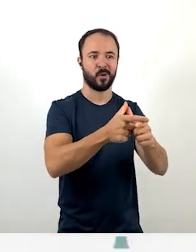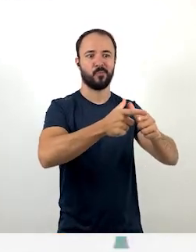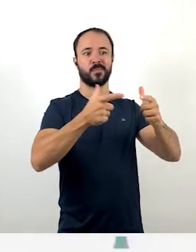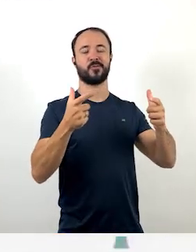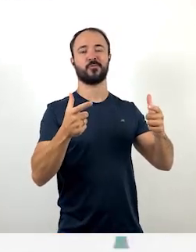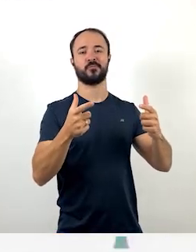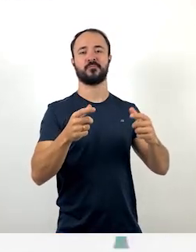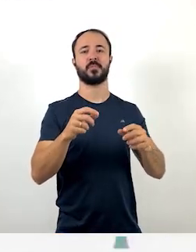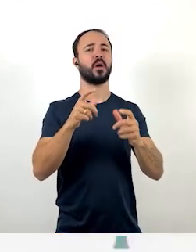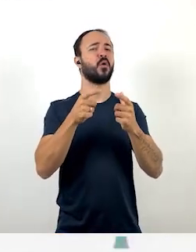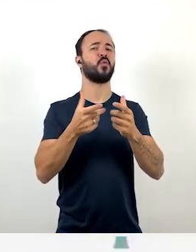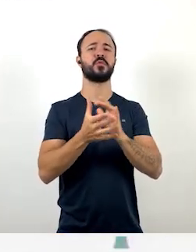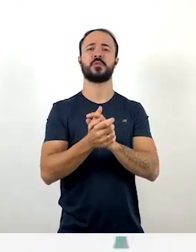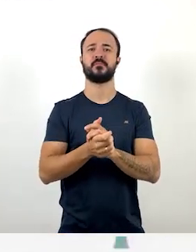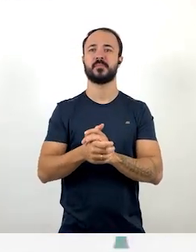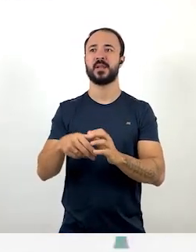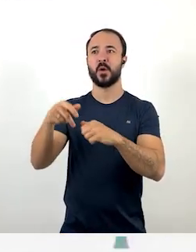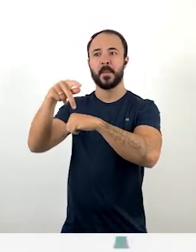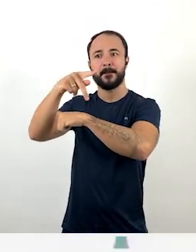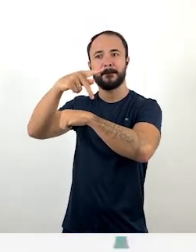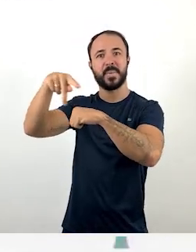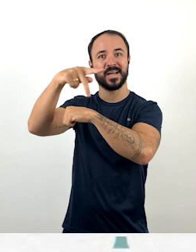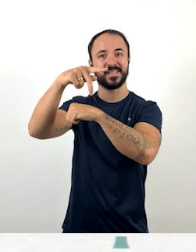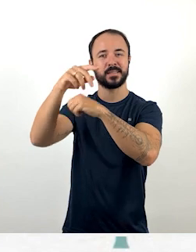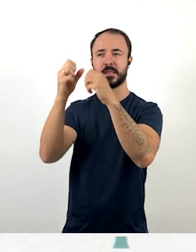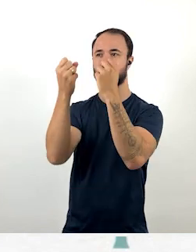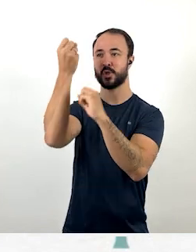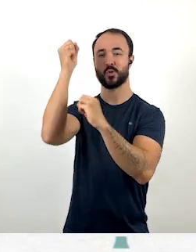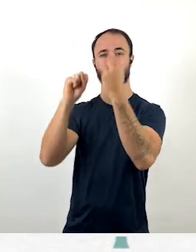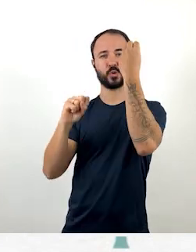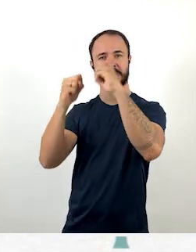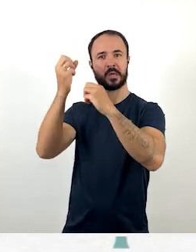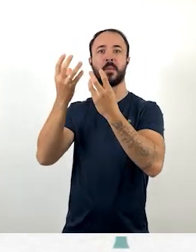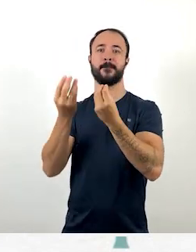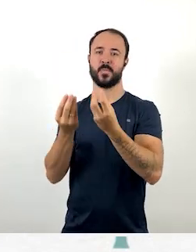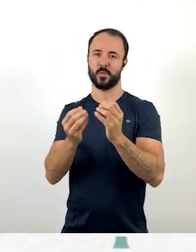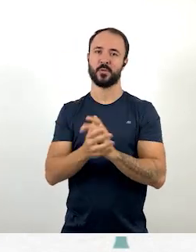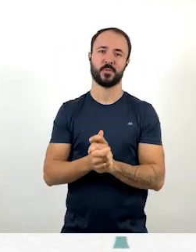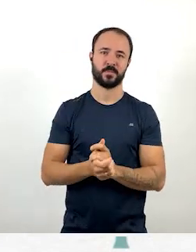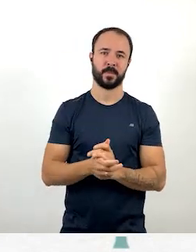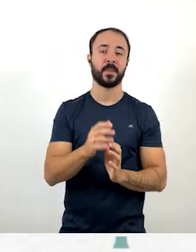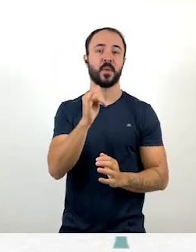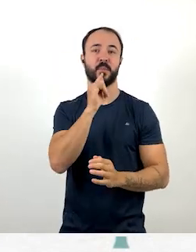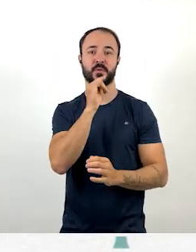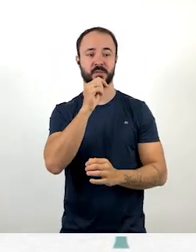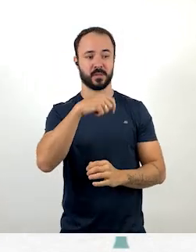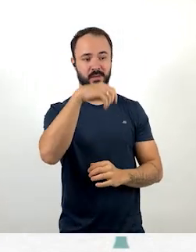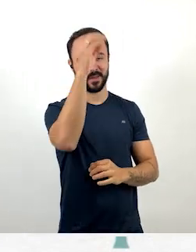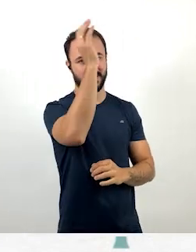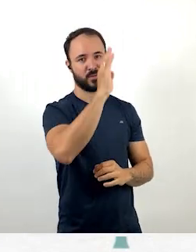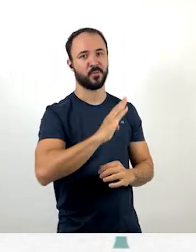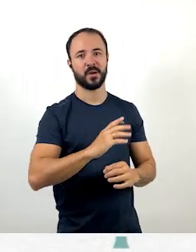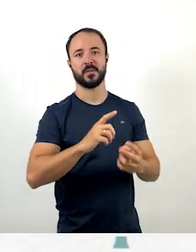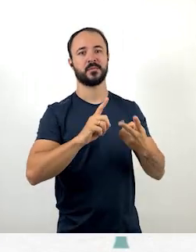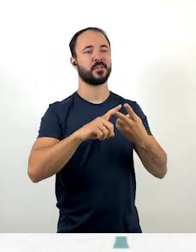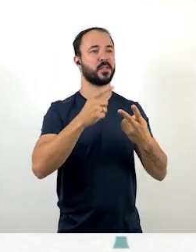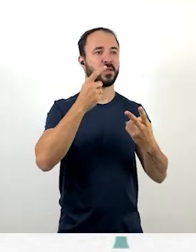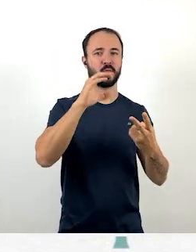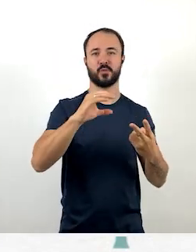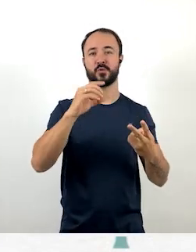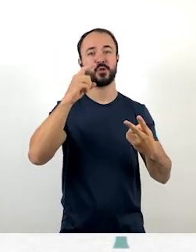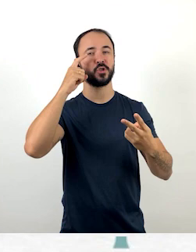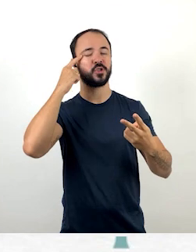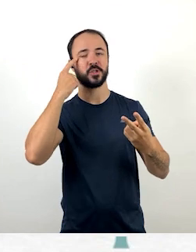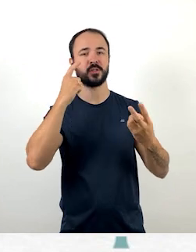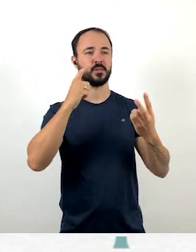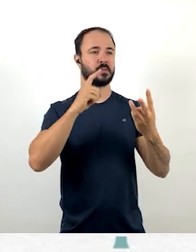países industrializados, principalmente nos que estão em desenvolvimento, como por exemplo Brasil, Rússia,